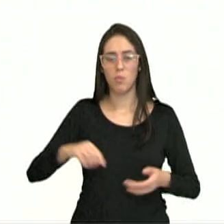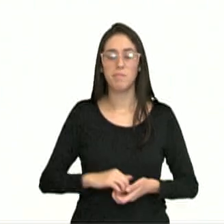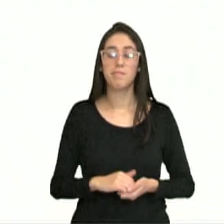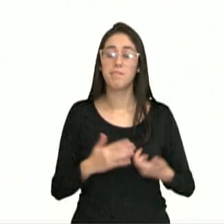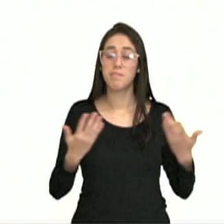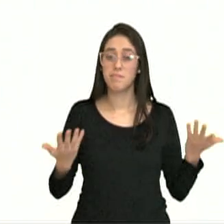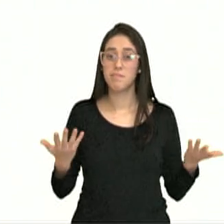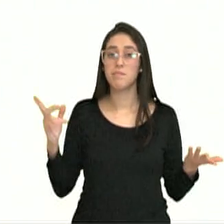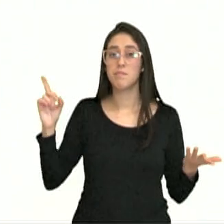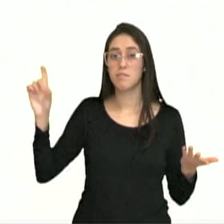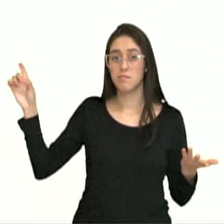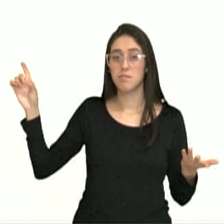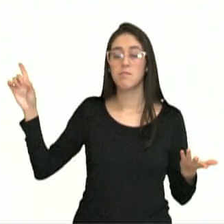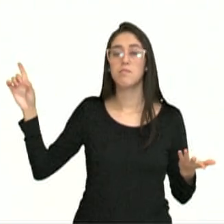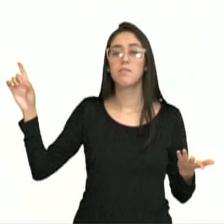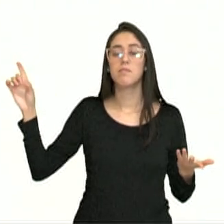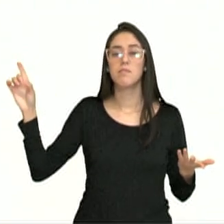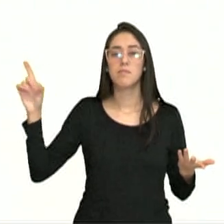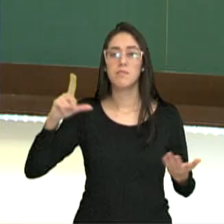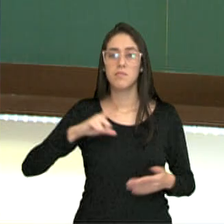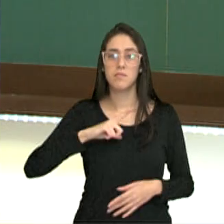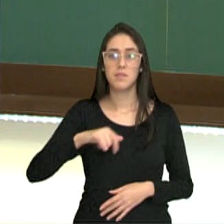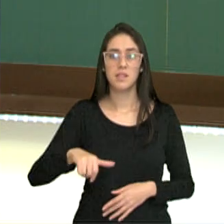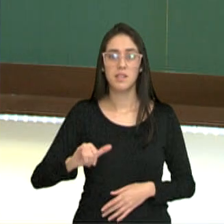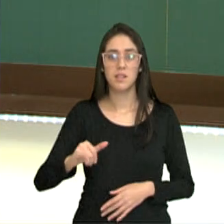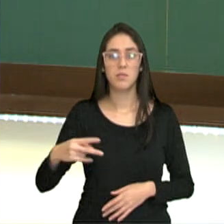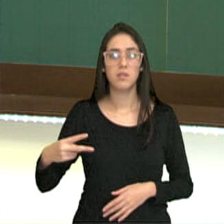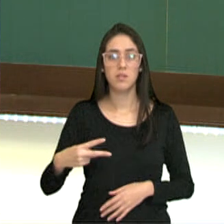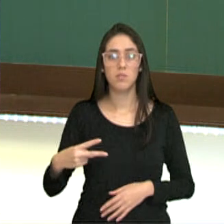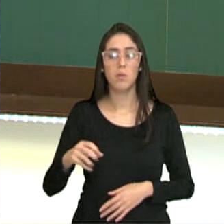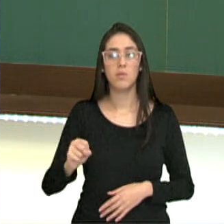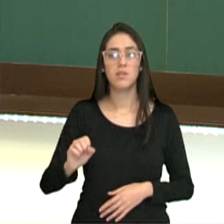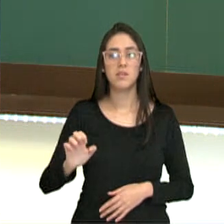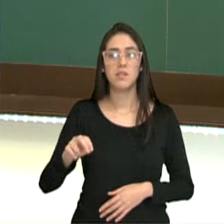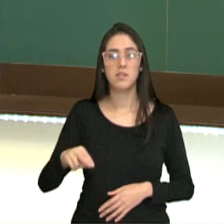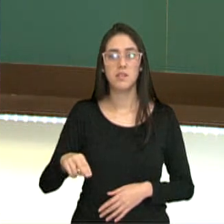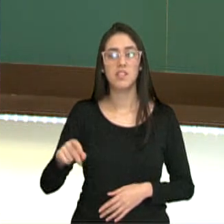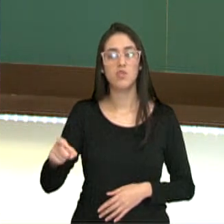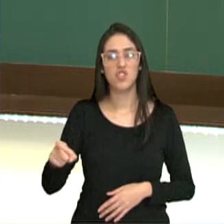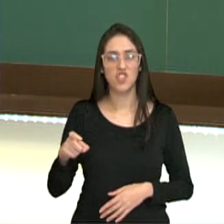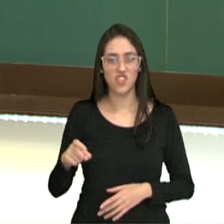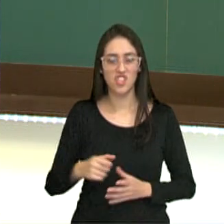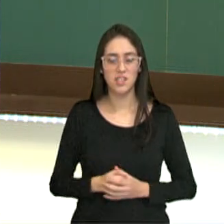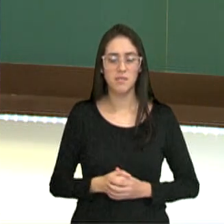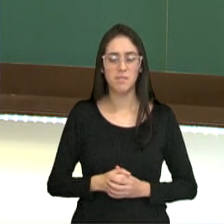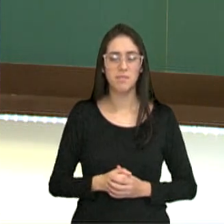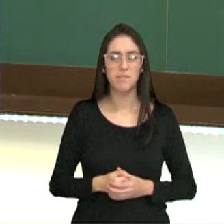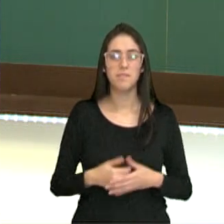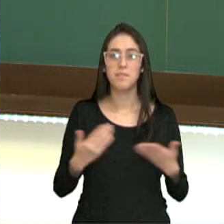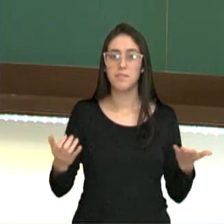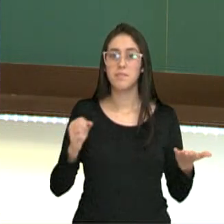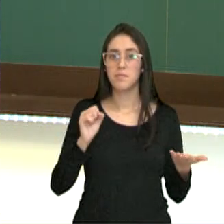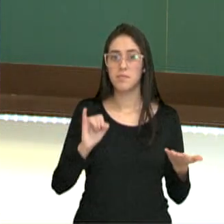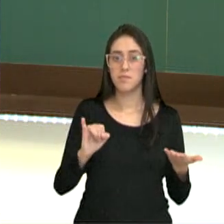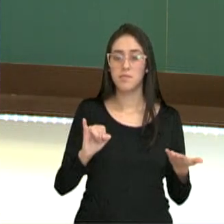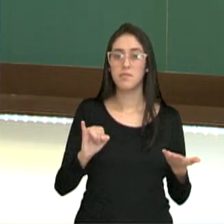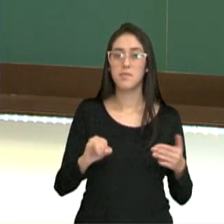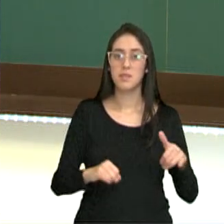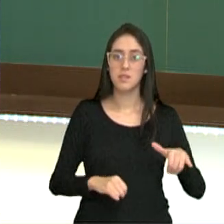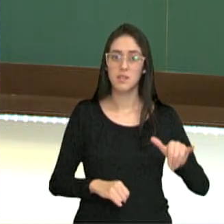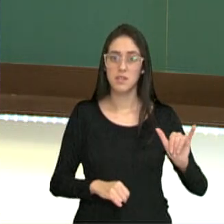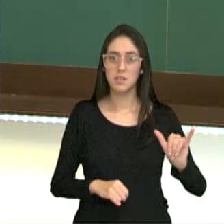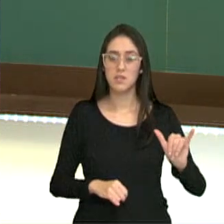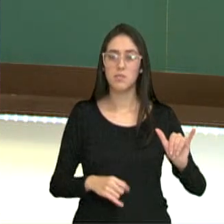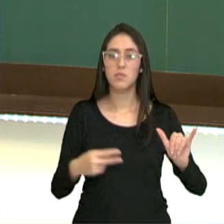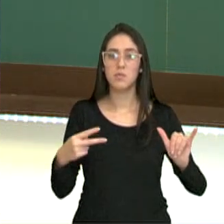aqui, em relação a y igual a seno de x, e quando eu coloco lá y igual a 3 seno